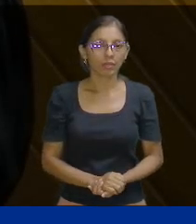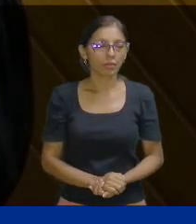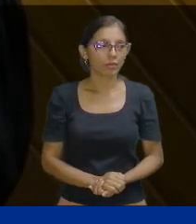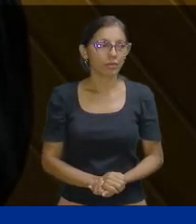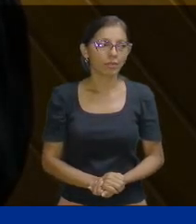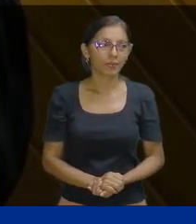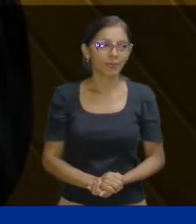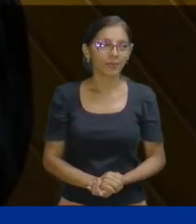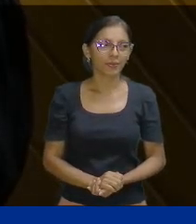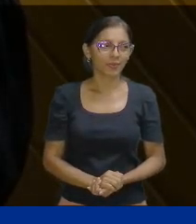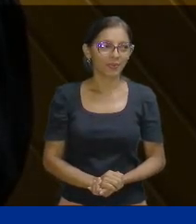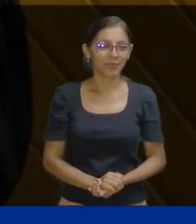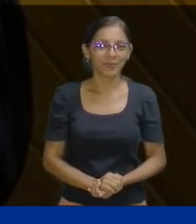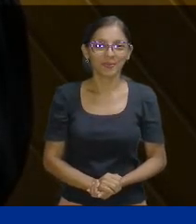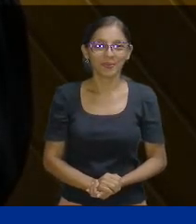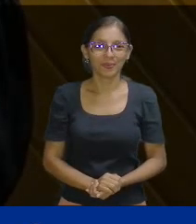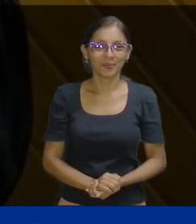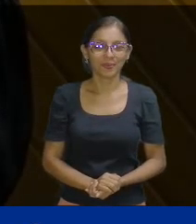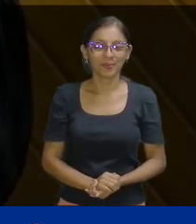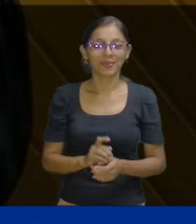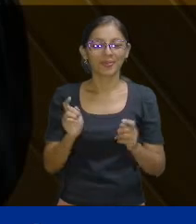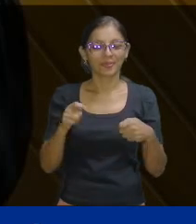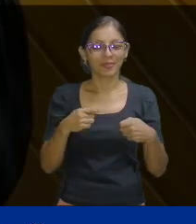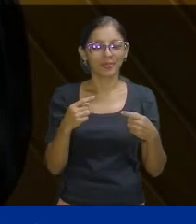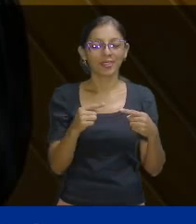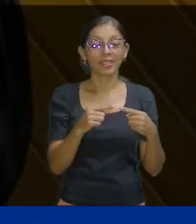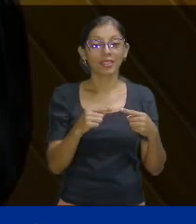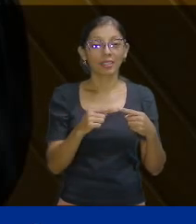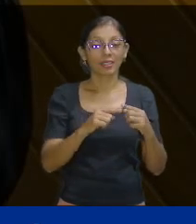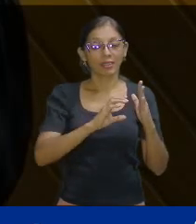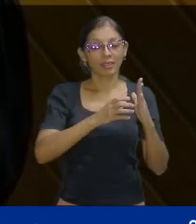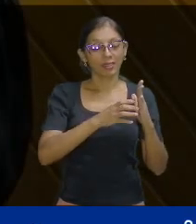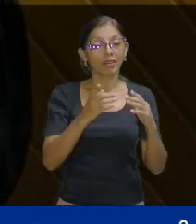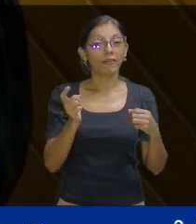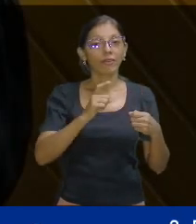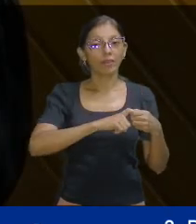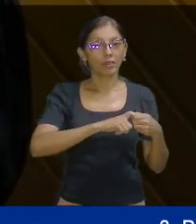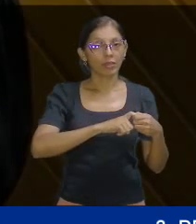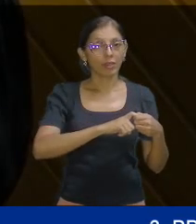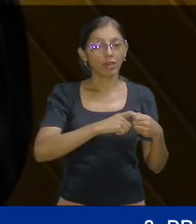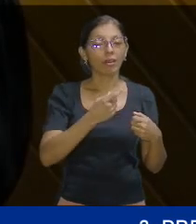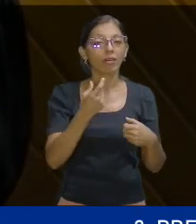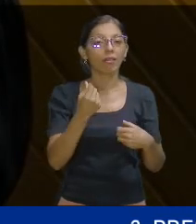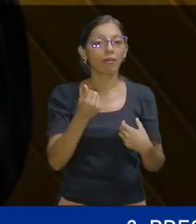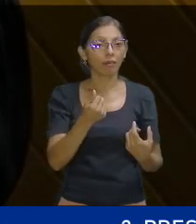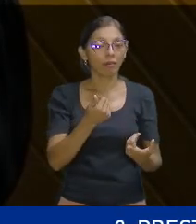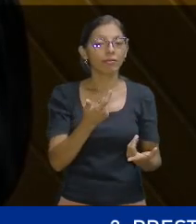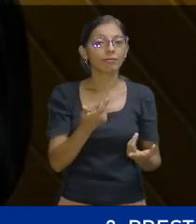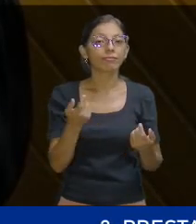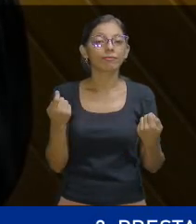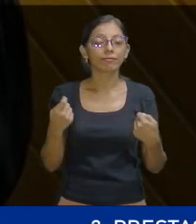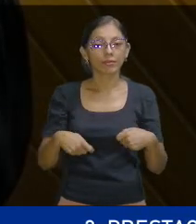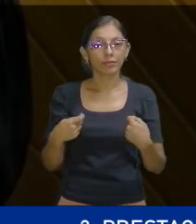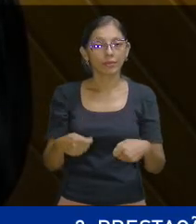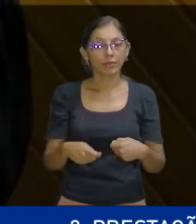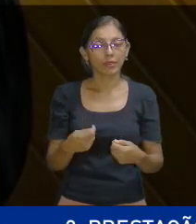de 2019, impõe-se ao partido o recolhimento ao Tesouro Nacional desse valor, reconhecido como de origem não